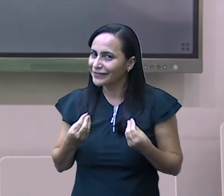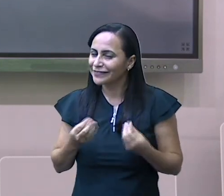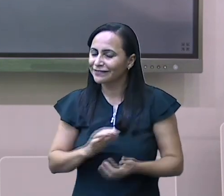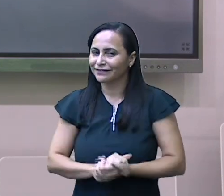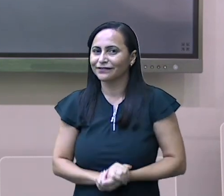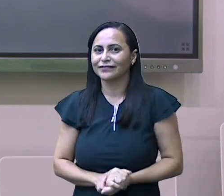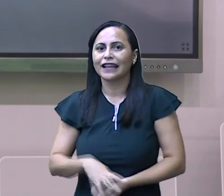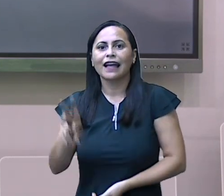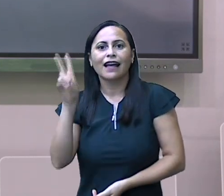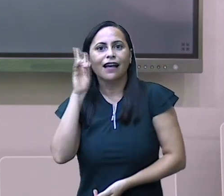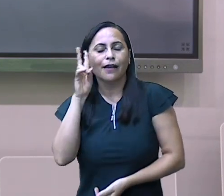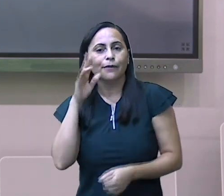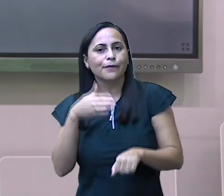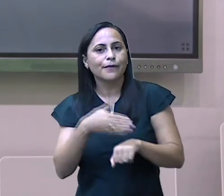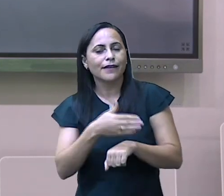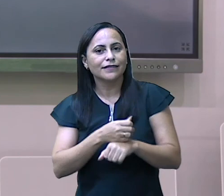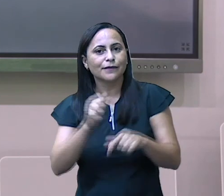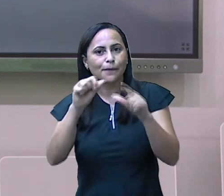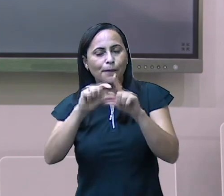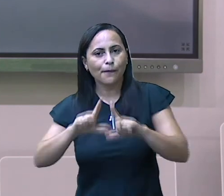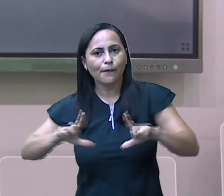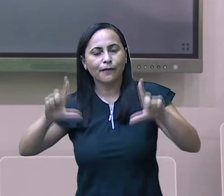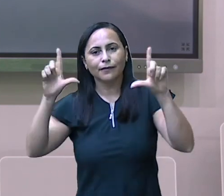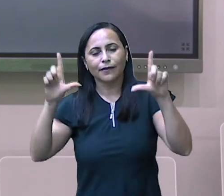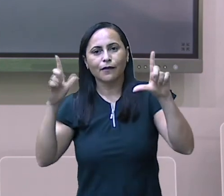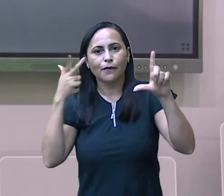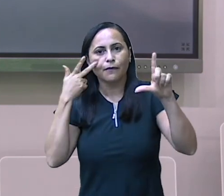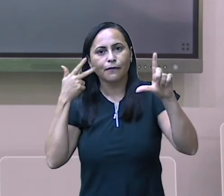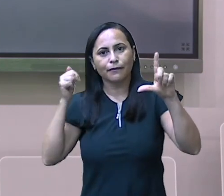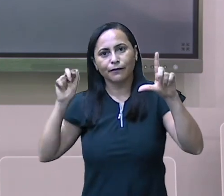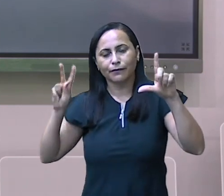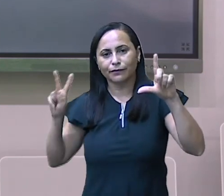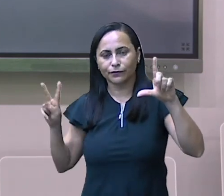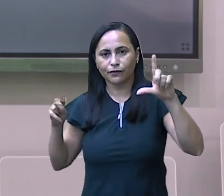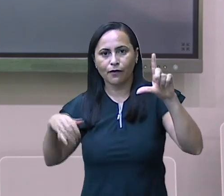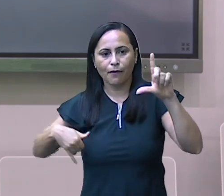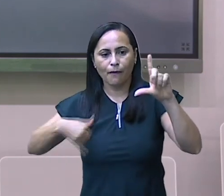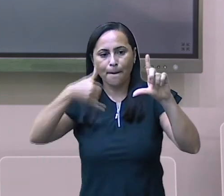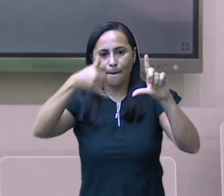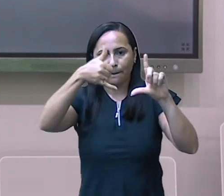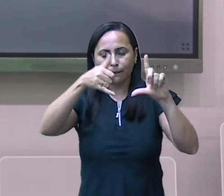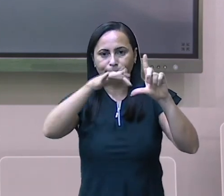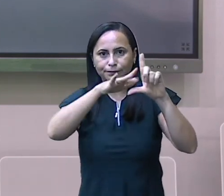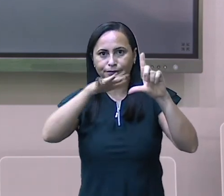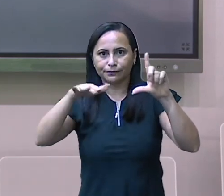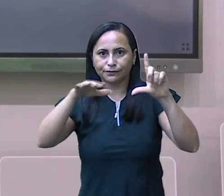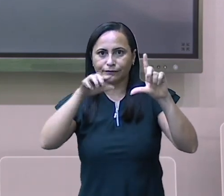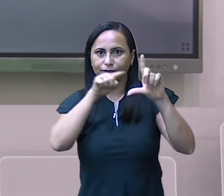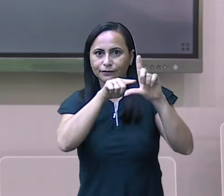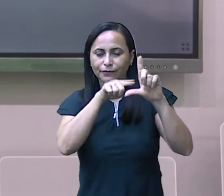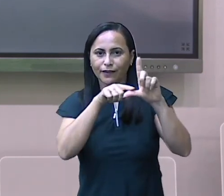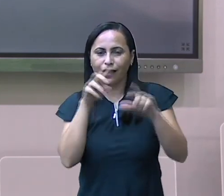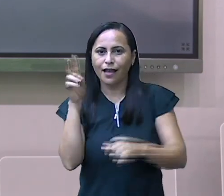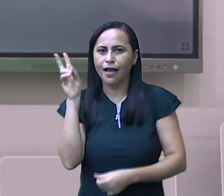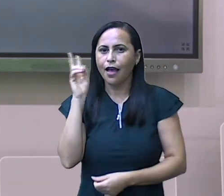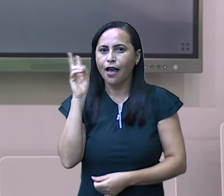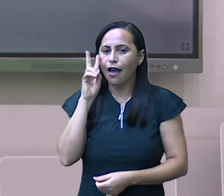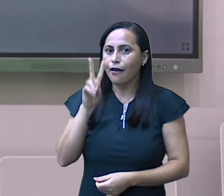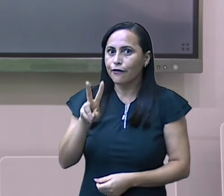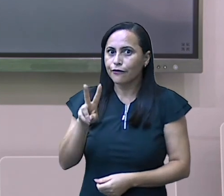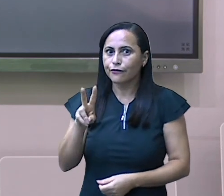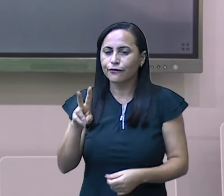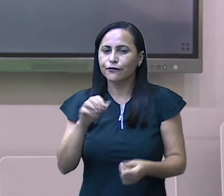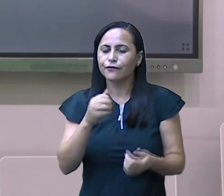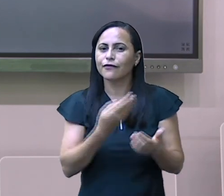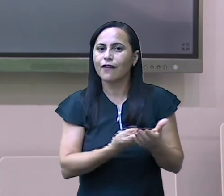nossa plataforma SMED-GV, aponte a câmera do seu celular na imagem que aparece no canto da tela. Para rever as aulas, basta acessar o